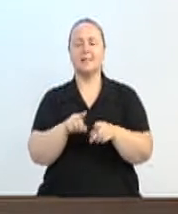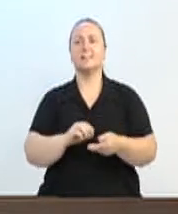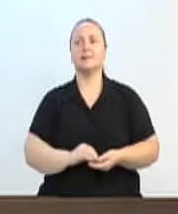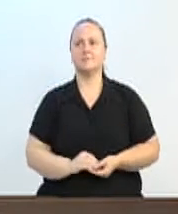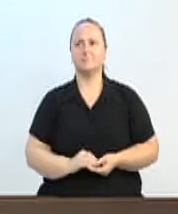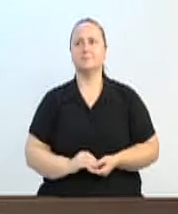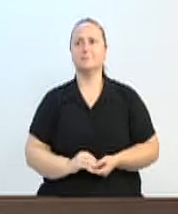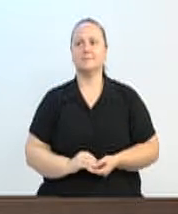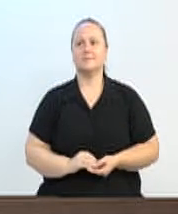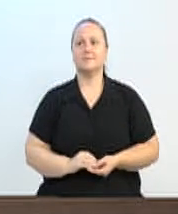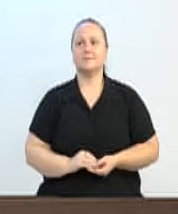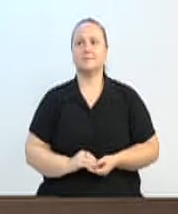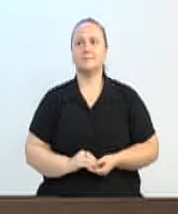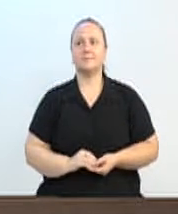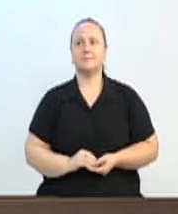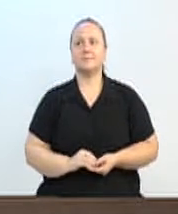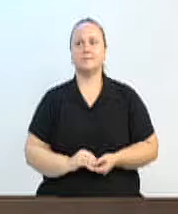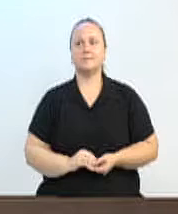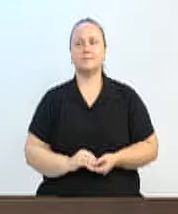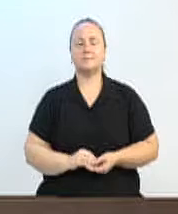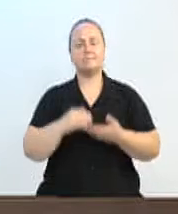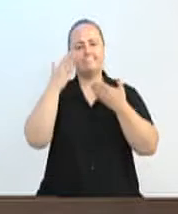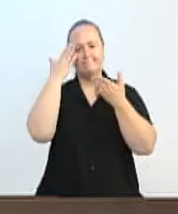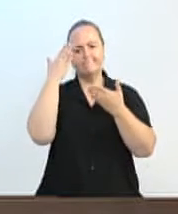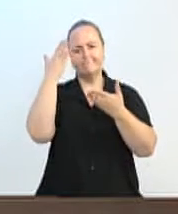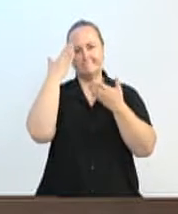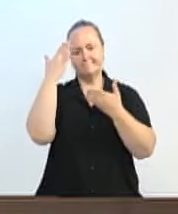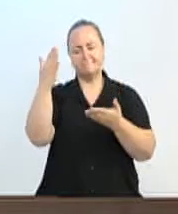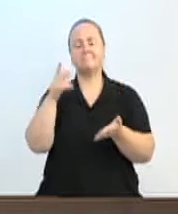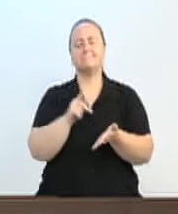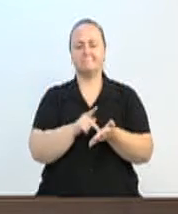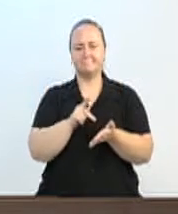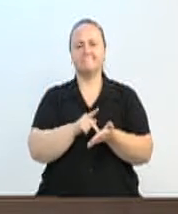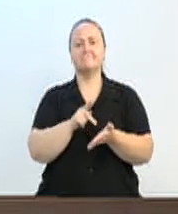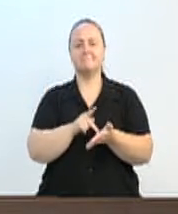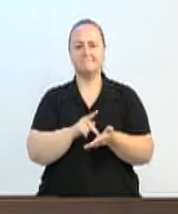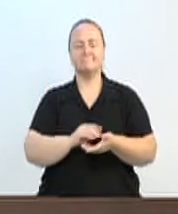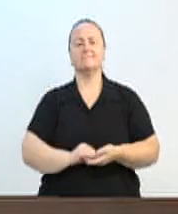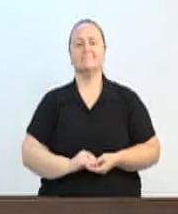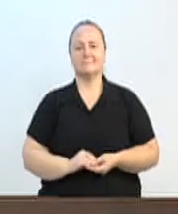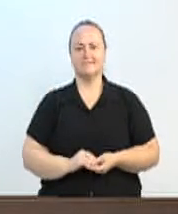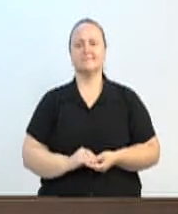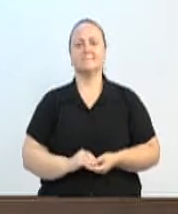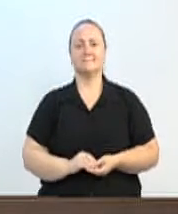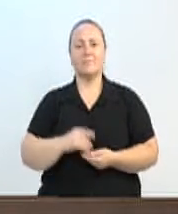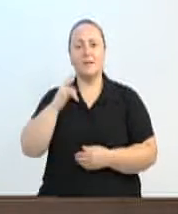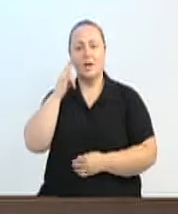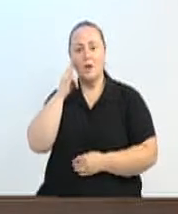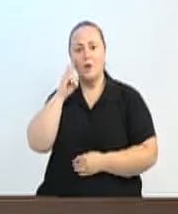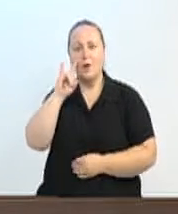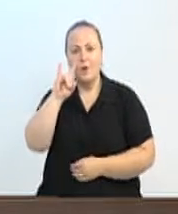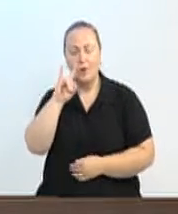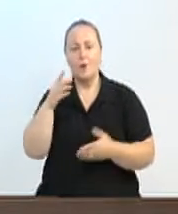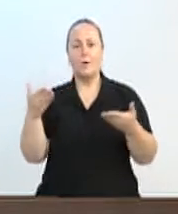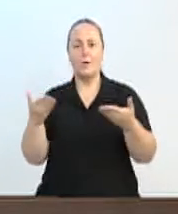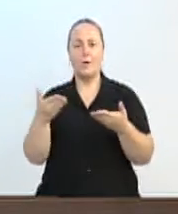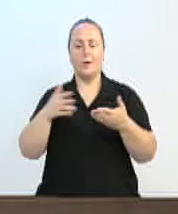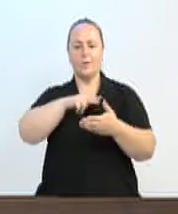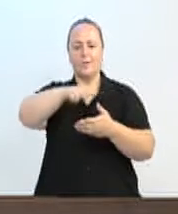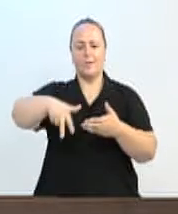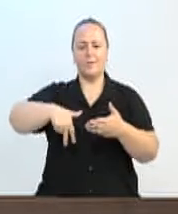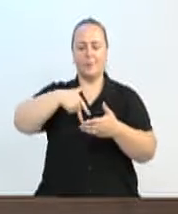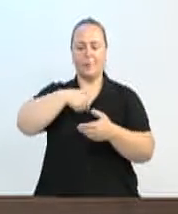senhores e eu gostaria de agradecer como nossa última sessão último pronunciamento